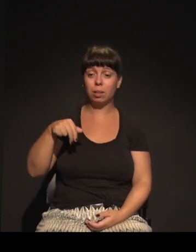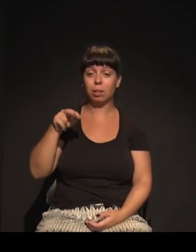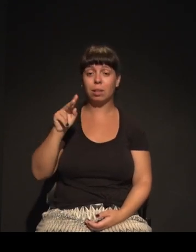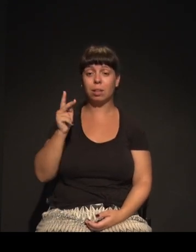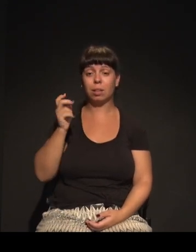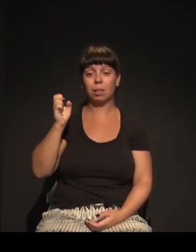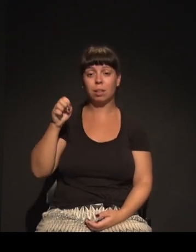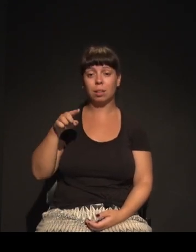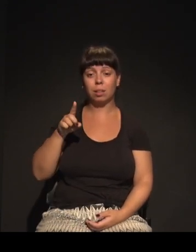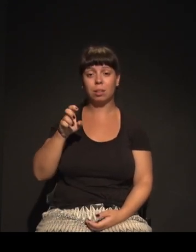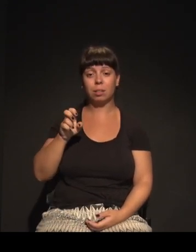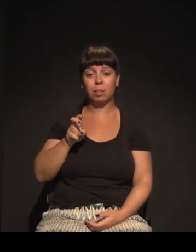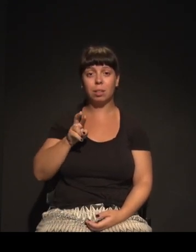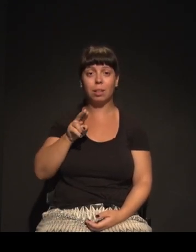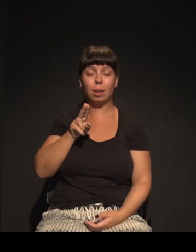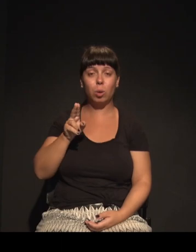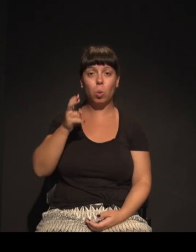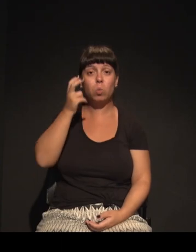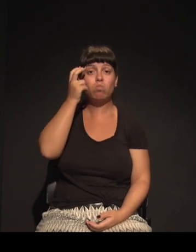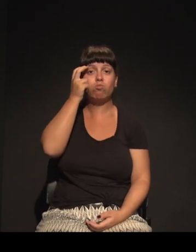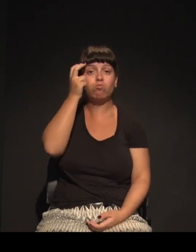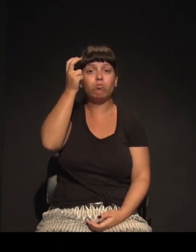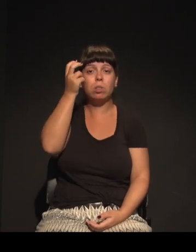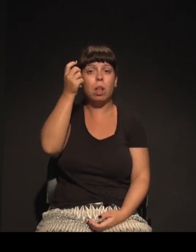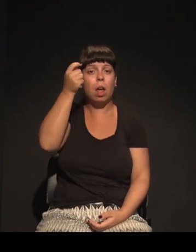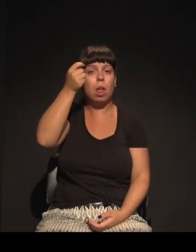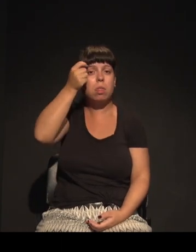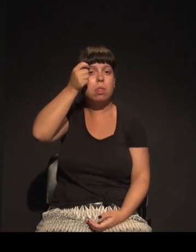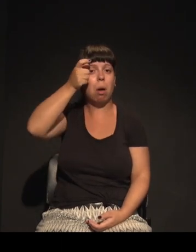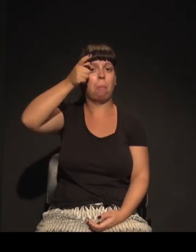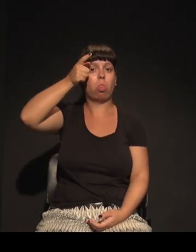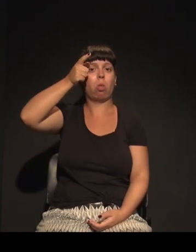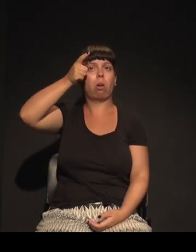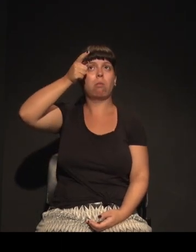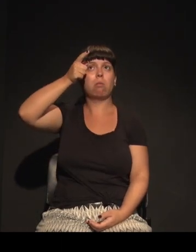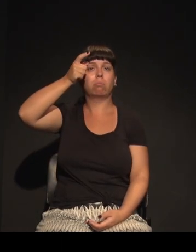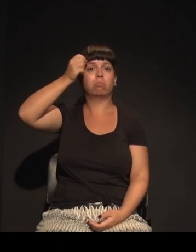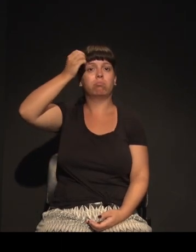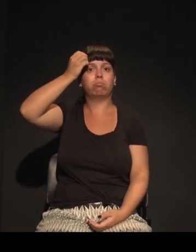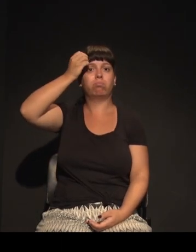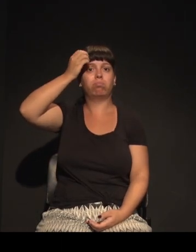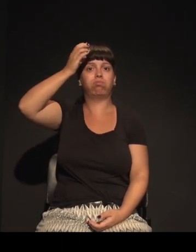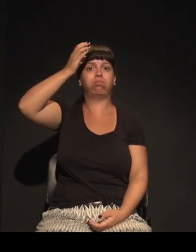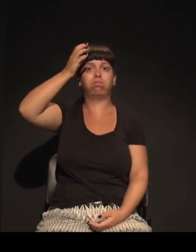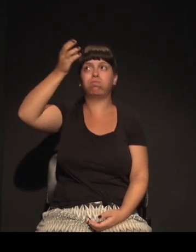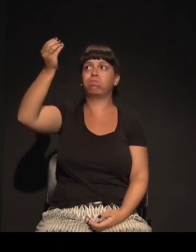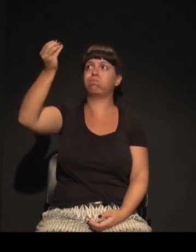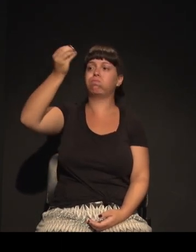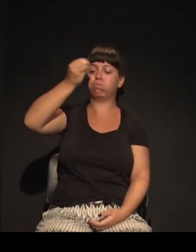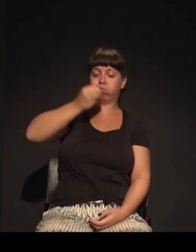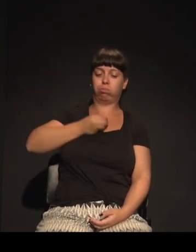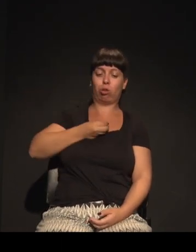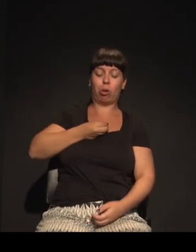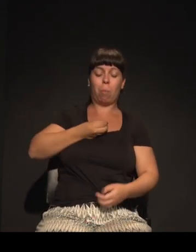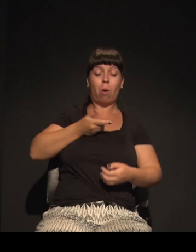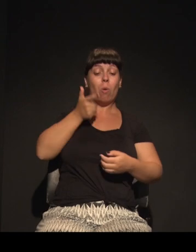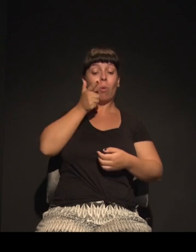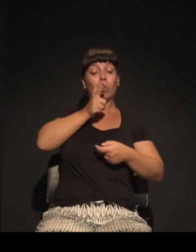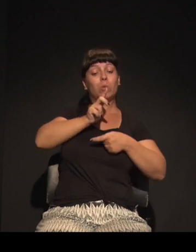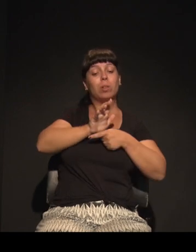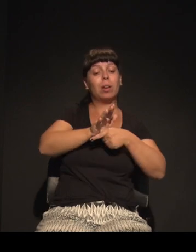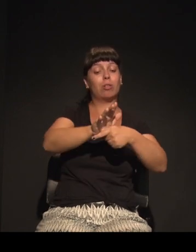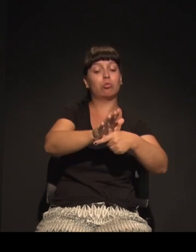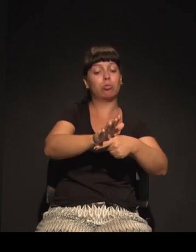para que eu possa ajudar os mais novos as pessoas que precisa então esse é o meu modo de hoje meu modo de